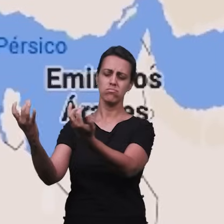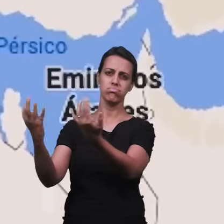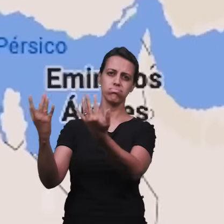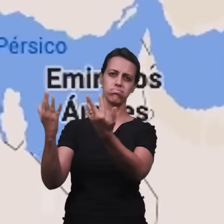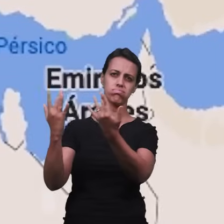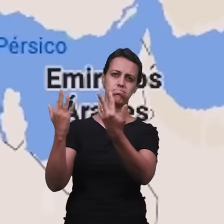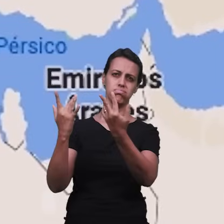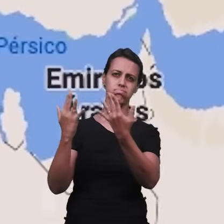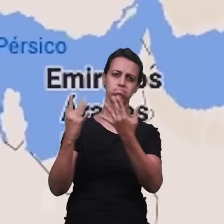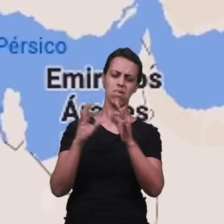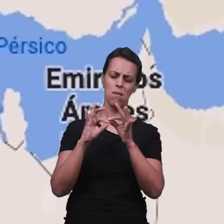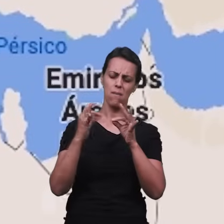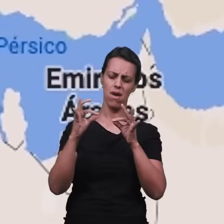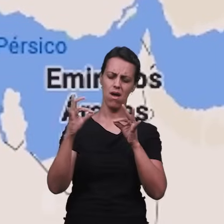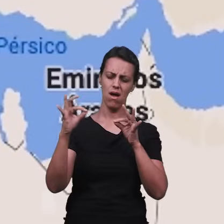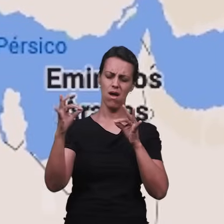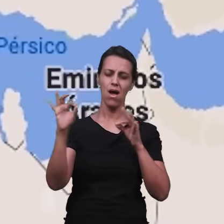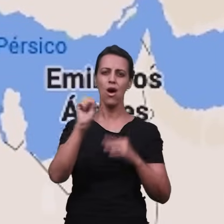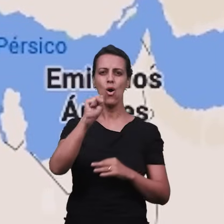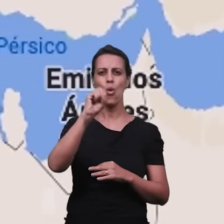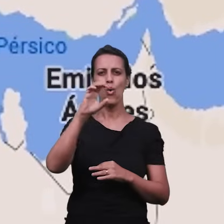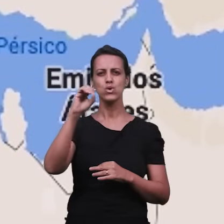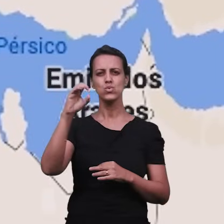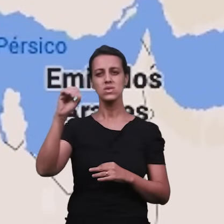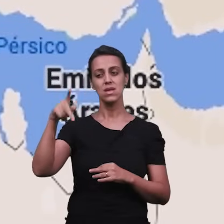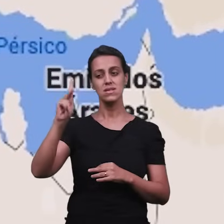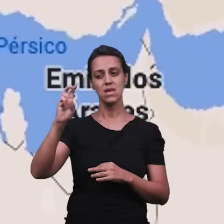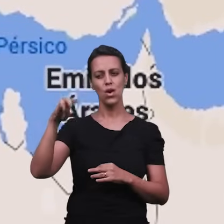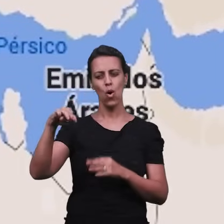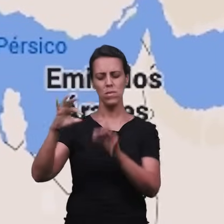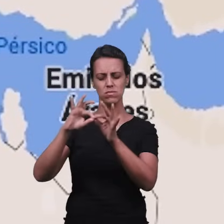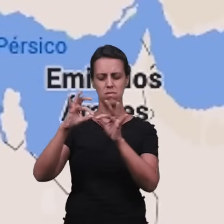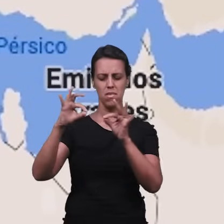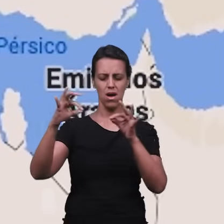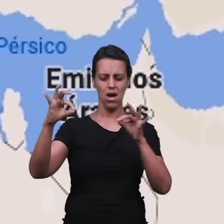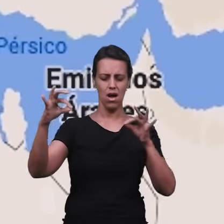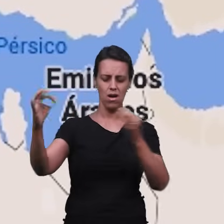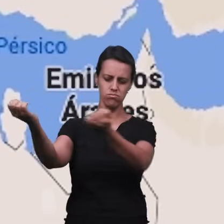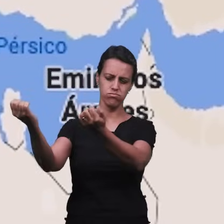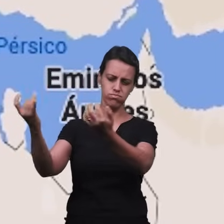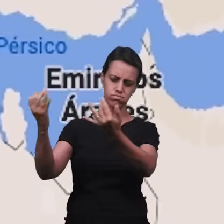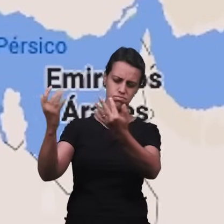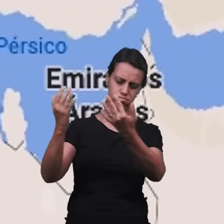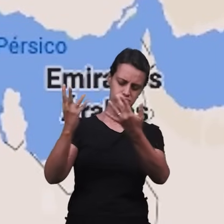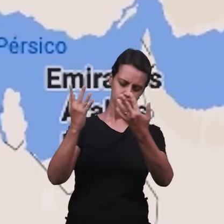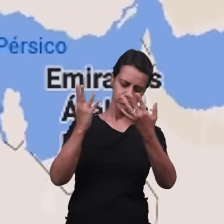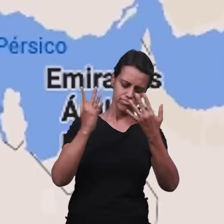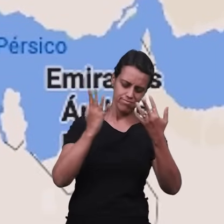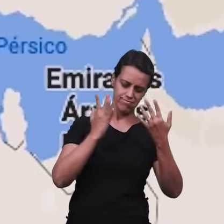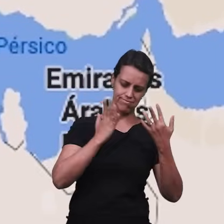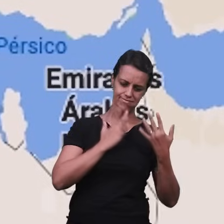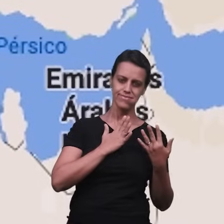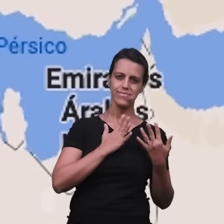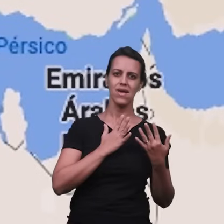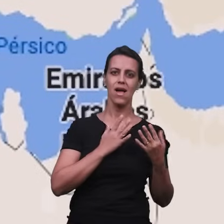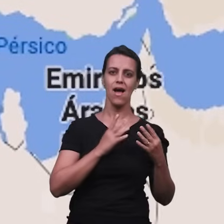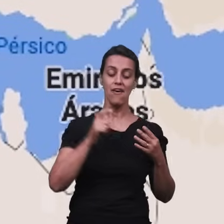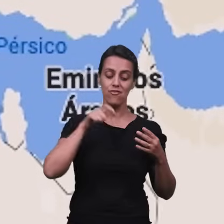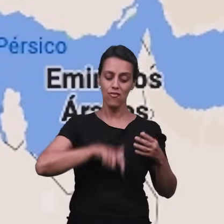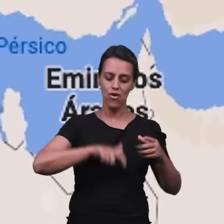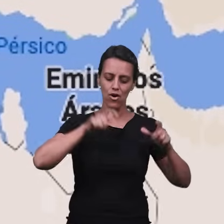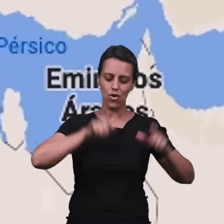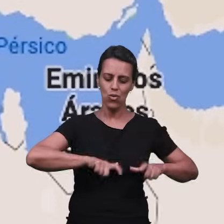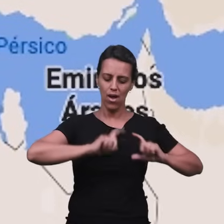de 800 quilômetros, eram para ajudar com prata e ouro aos que